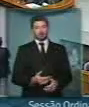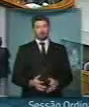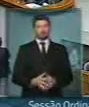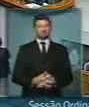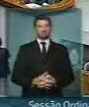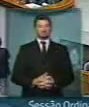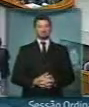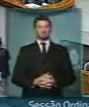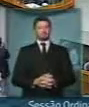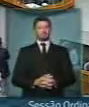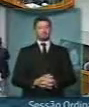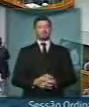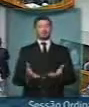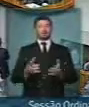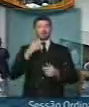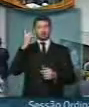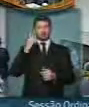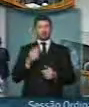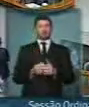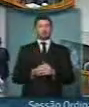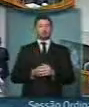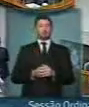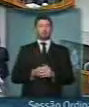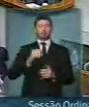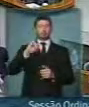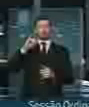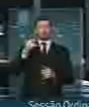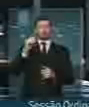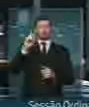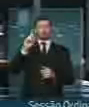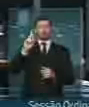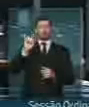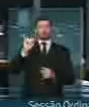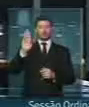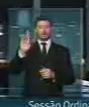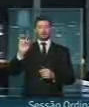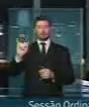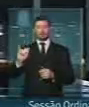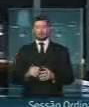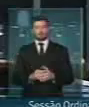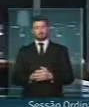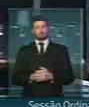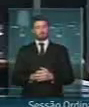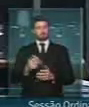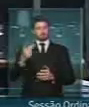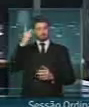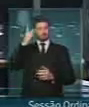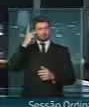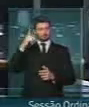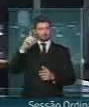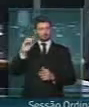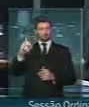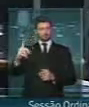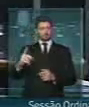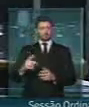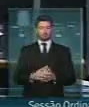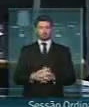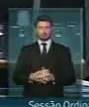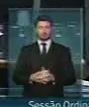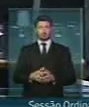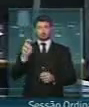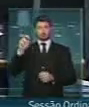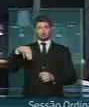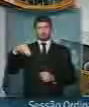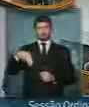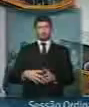Com a palavra o deputado Junji Abe, PSD São Paulo. Vossa Excelência se expõe de até